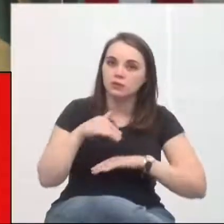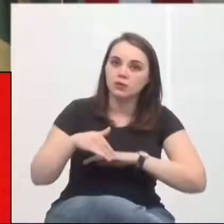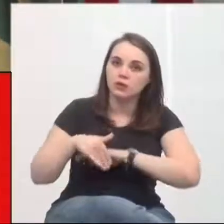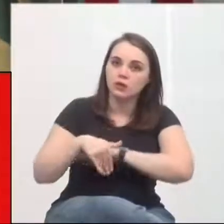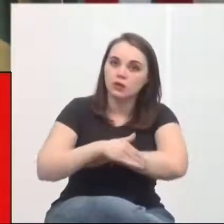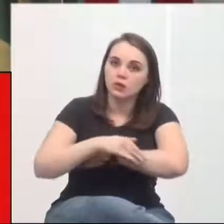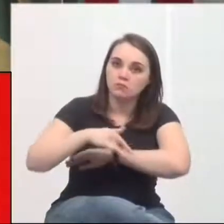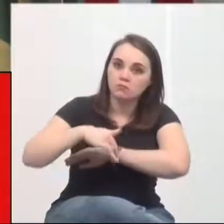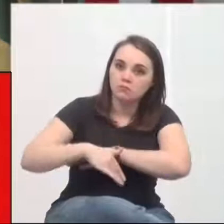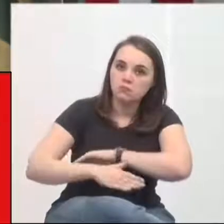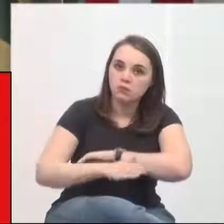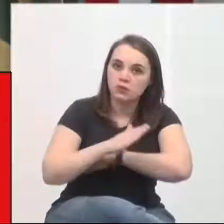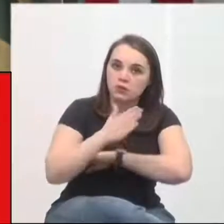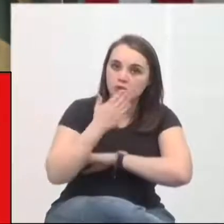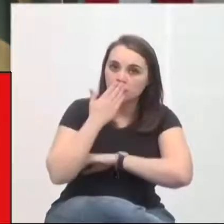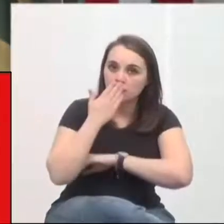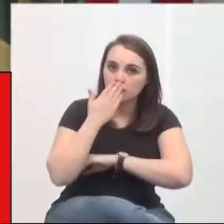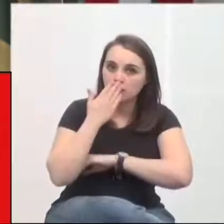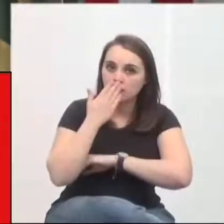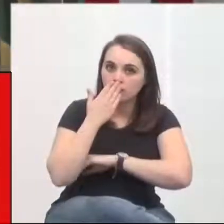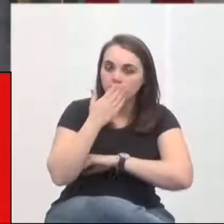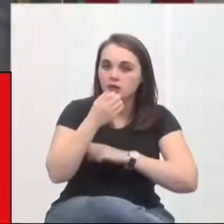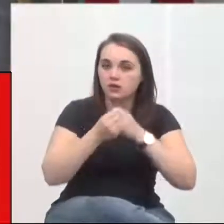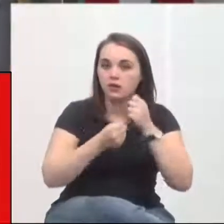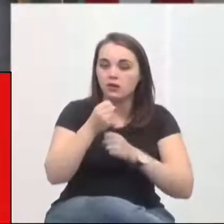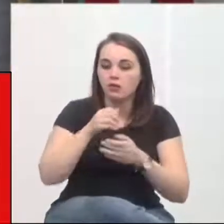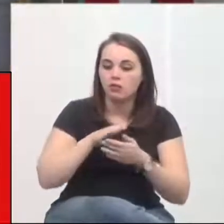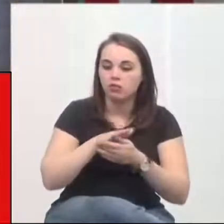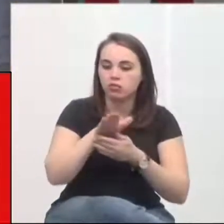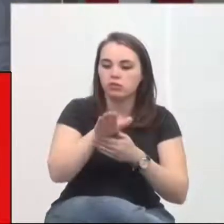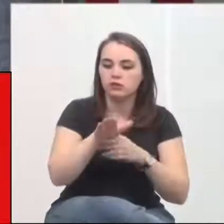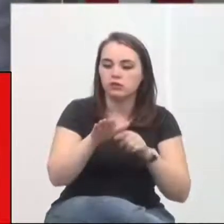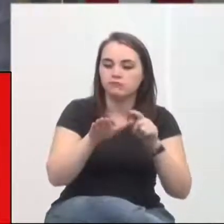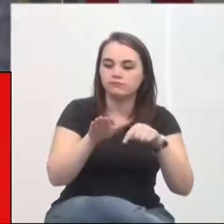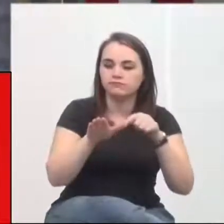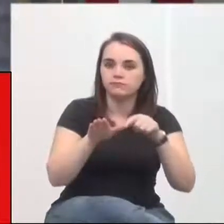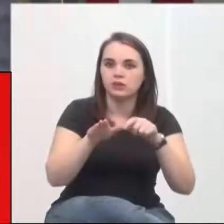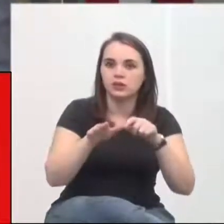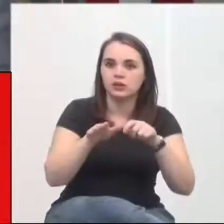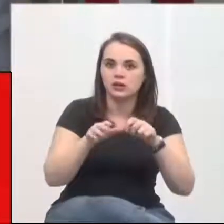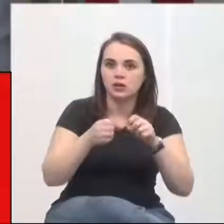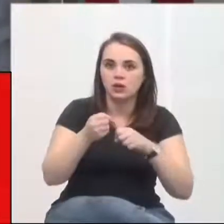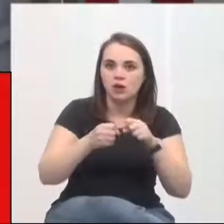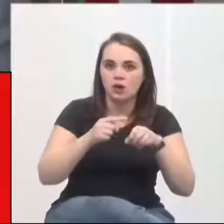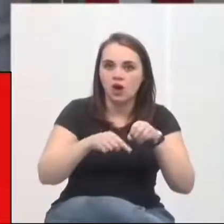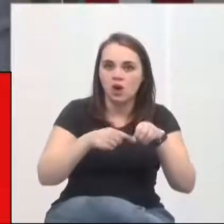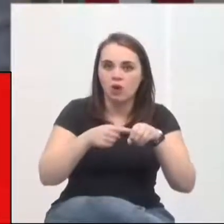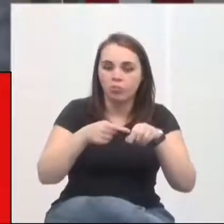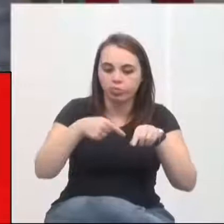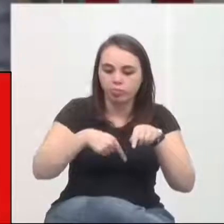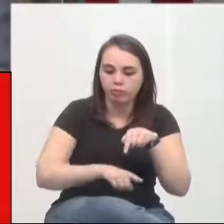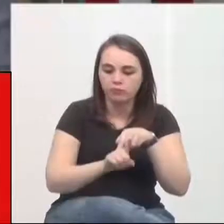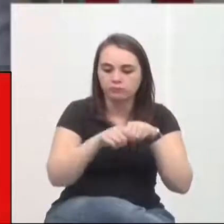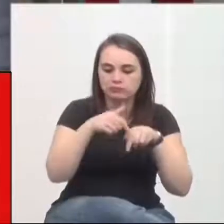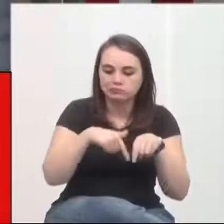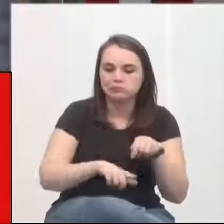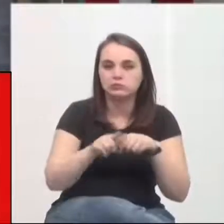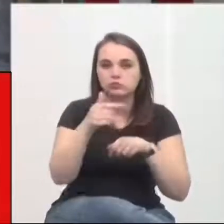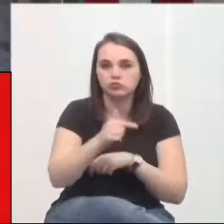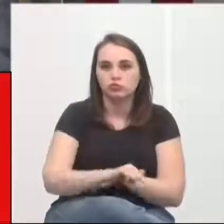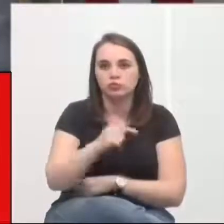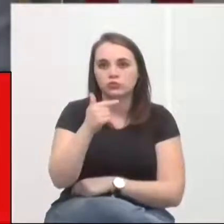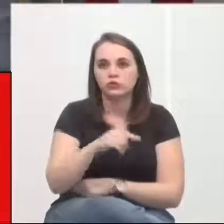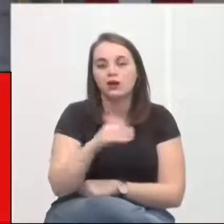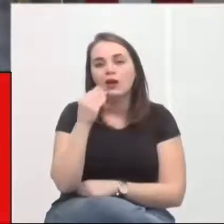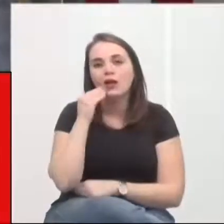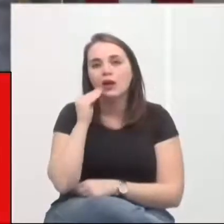na frente da garagem do cara que entra com o carro. Todo dia a roda cai naquele buraco. Então passa a ser um martírio. É claro que nós temos muitos